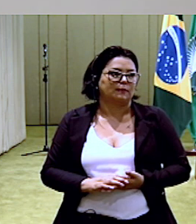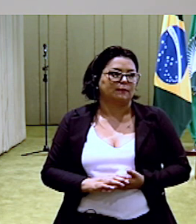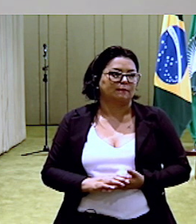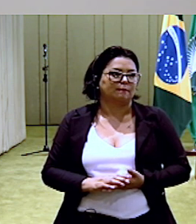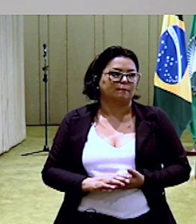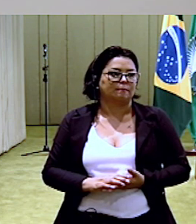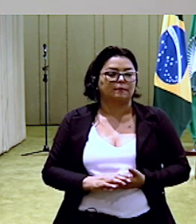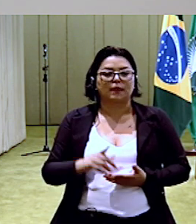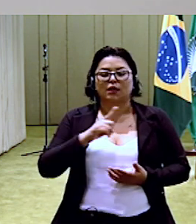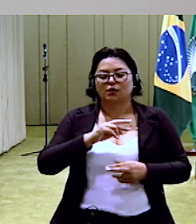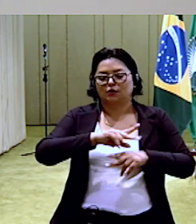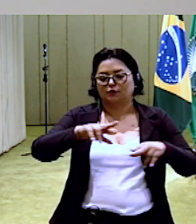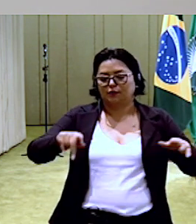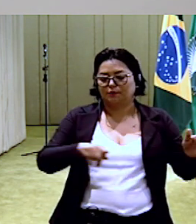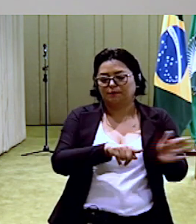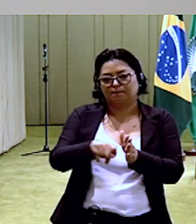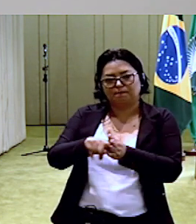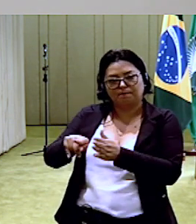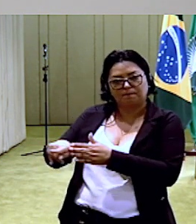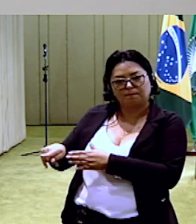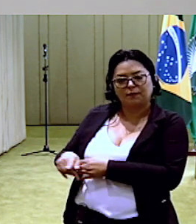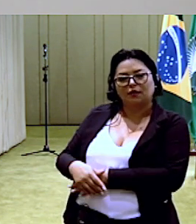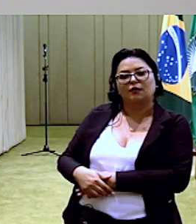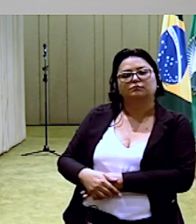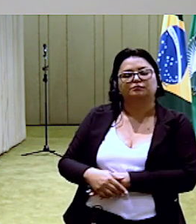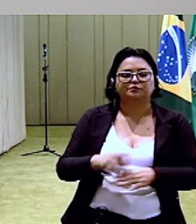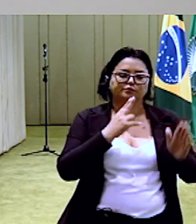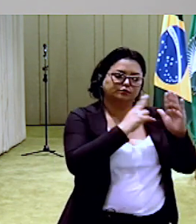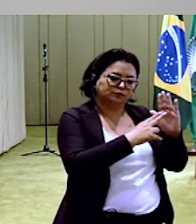Bom, existem inúmeros estudos, eu tenho uma relação e não vou